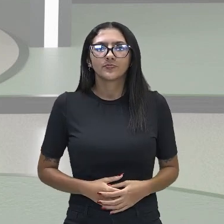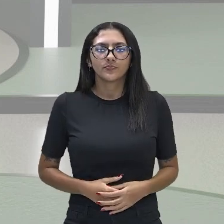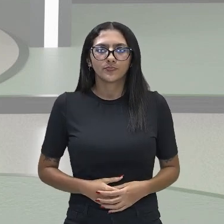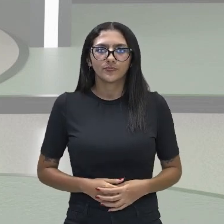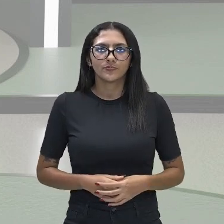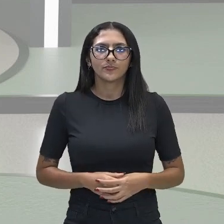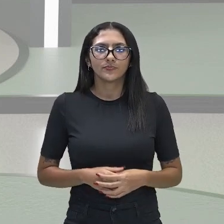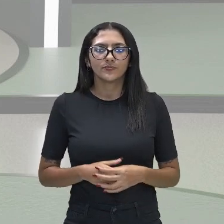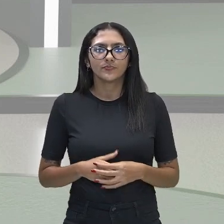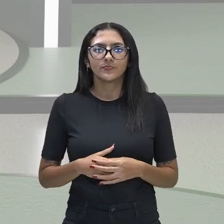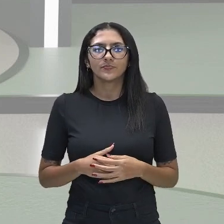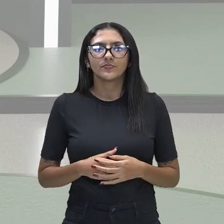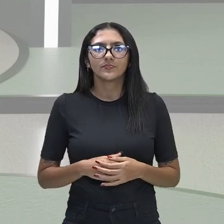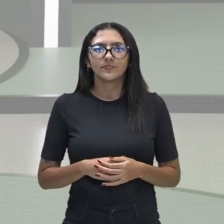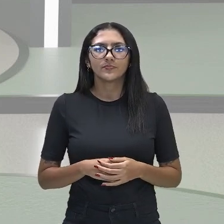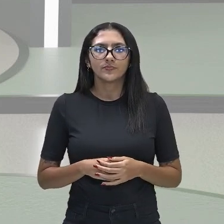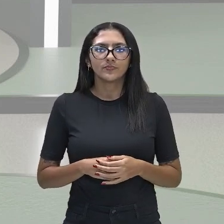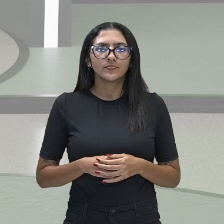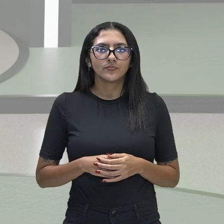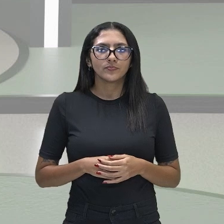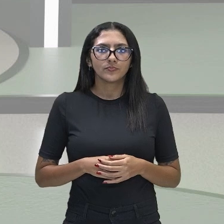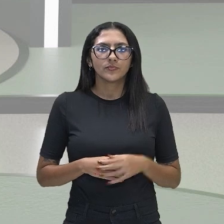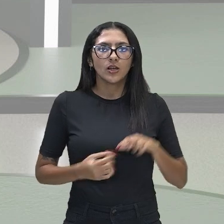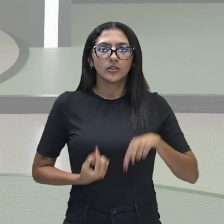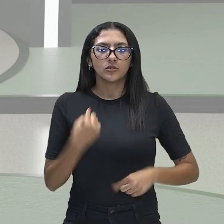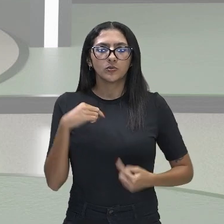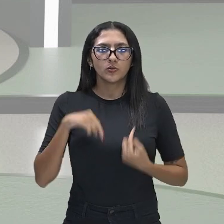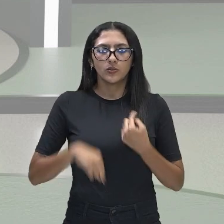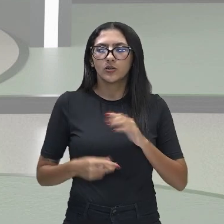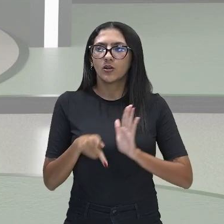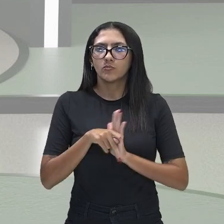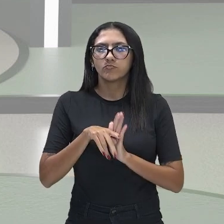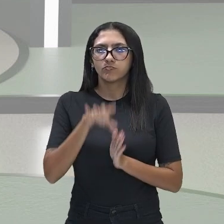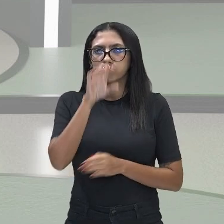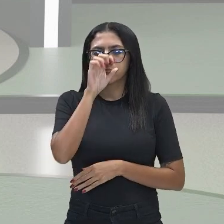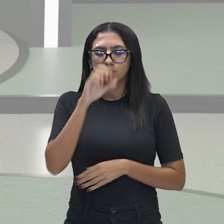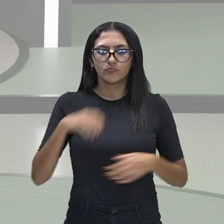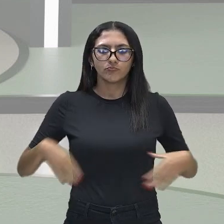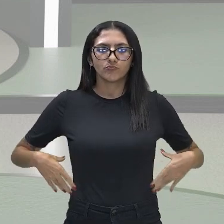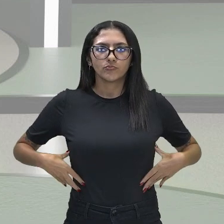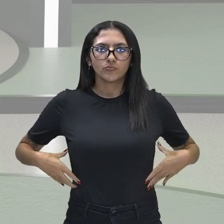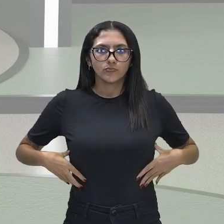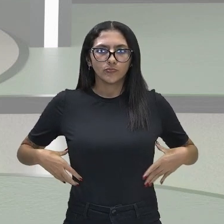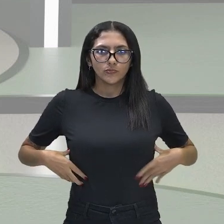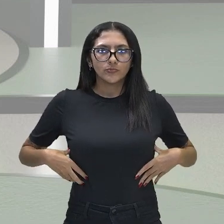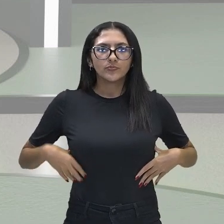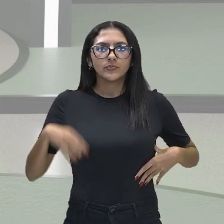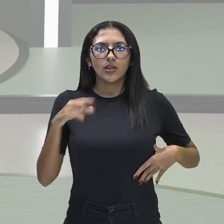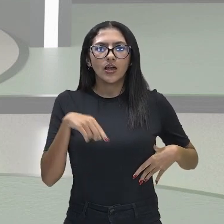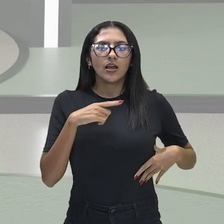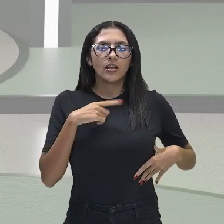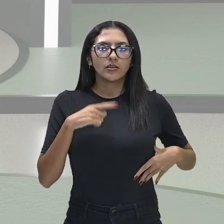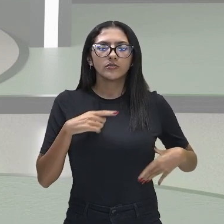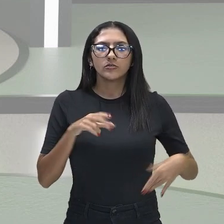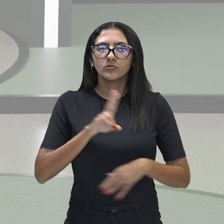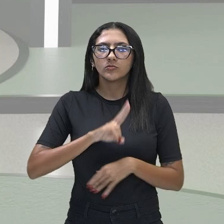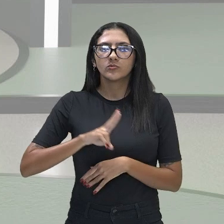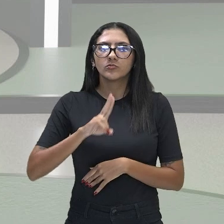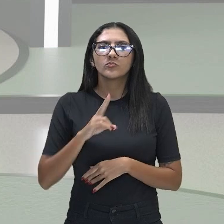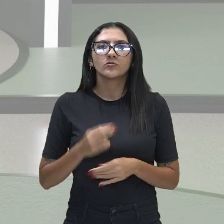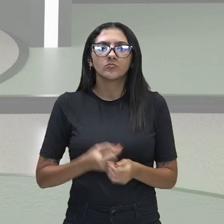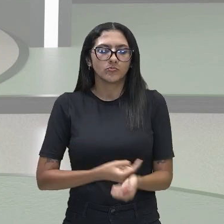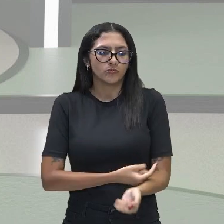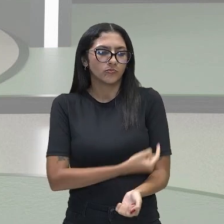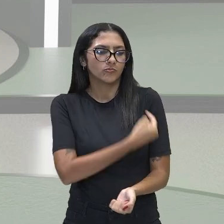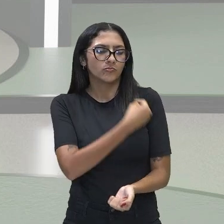Sendo a circulação pulmonar a que transporta o